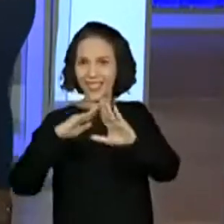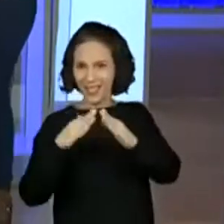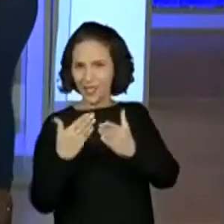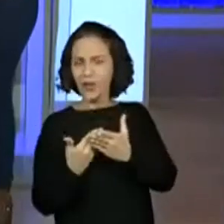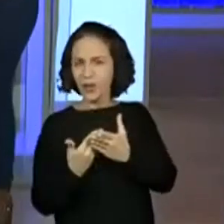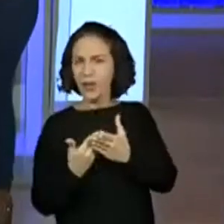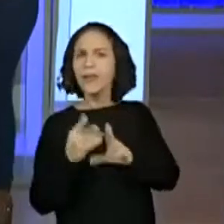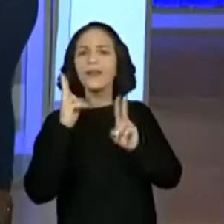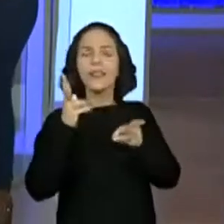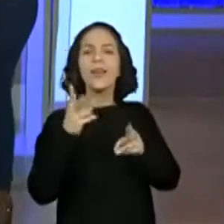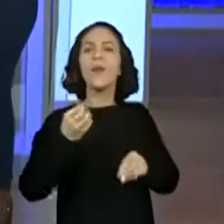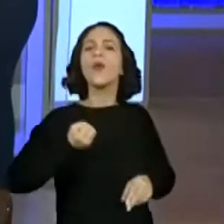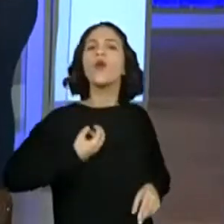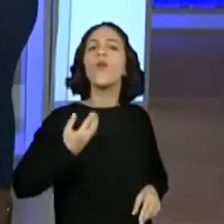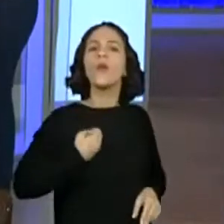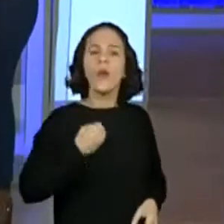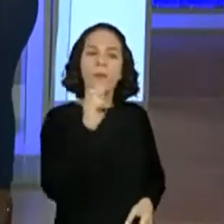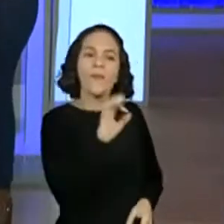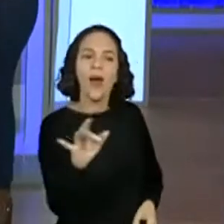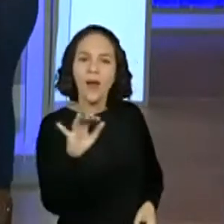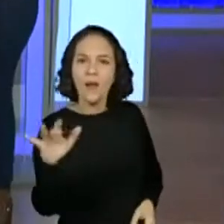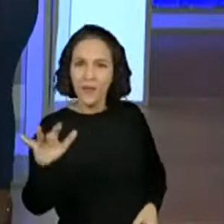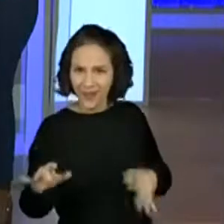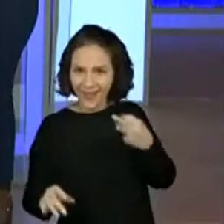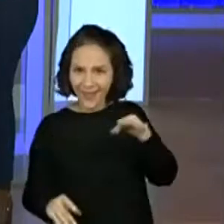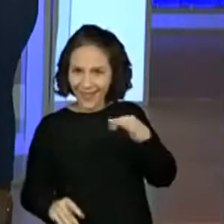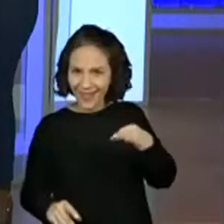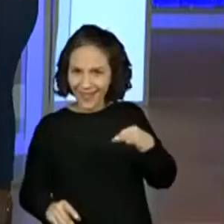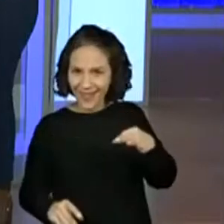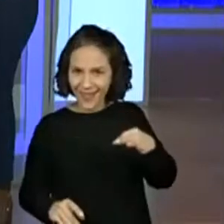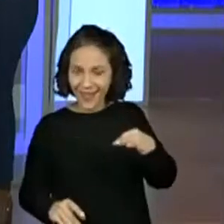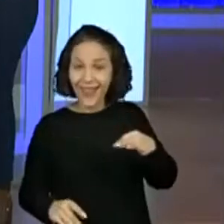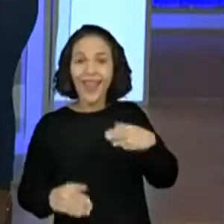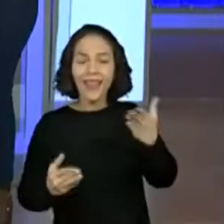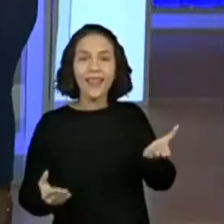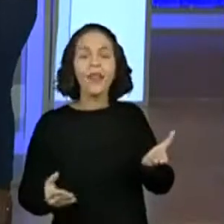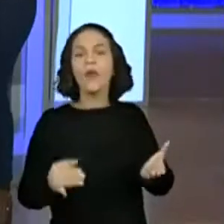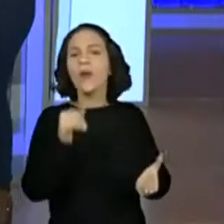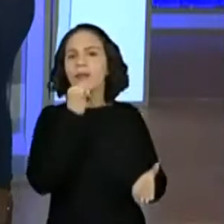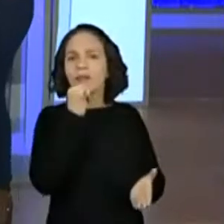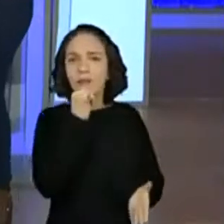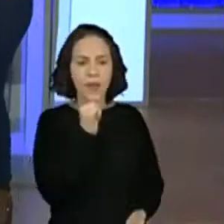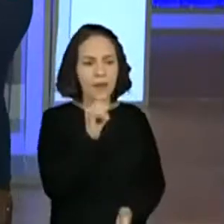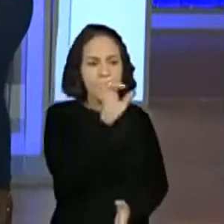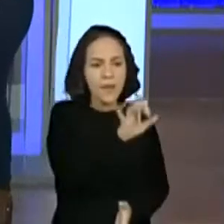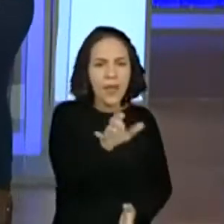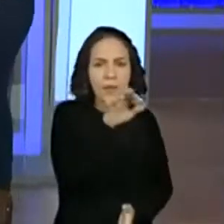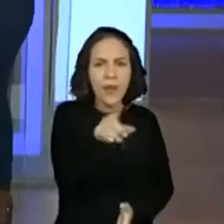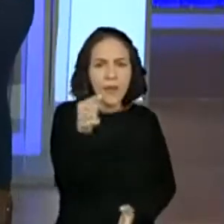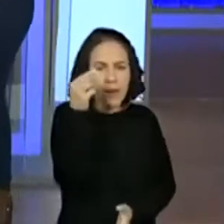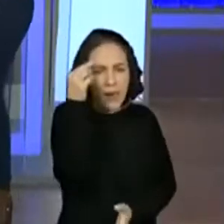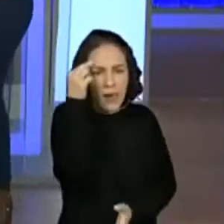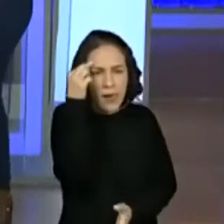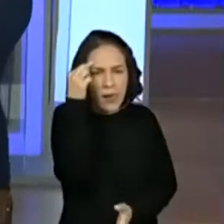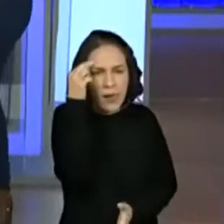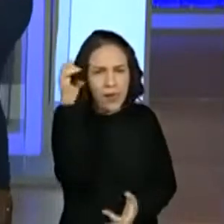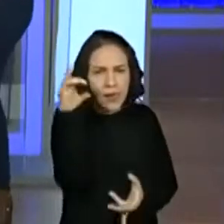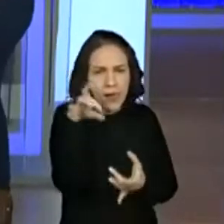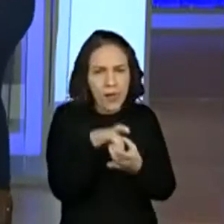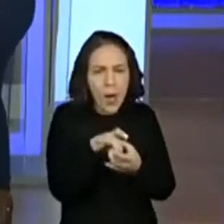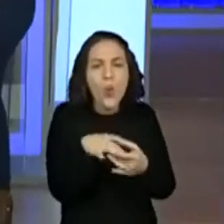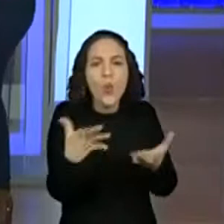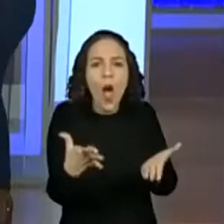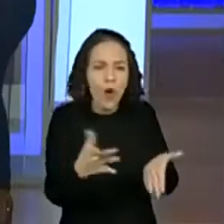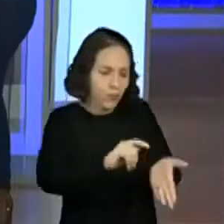trabalha muito com ditados de números, não é mesmo? Então, na hora que você ouve 26, você já sabe